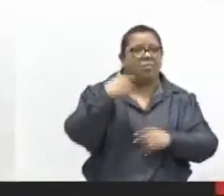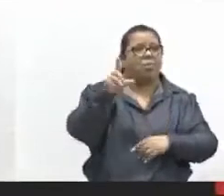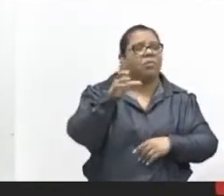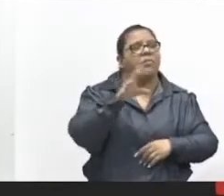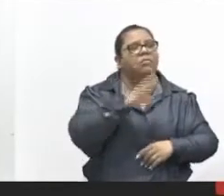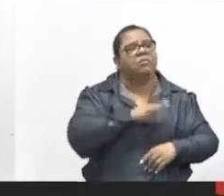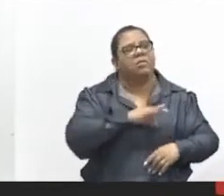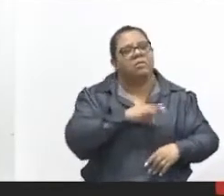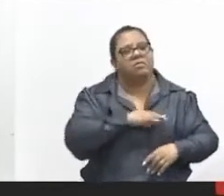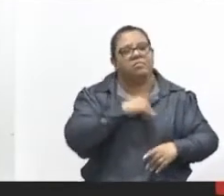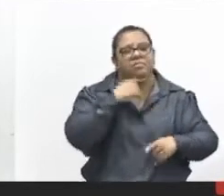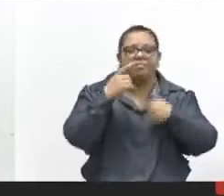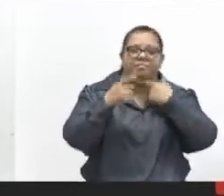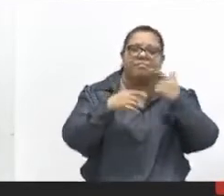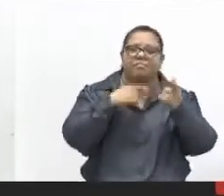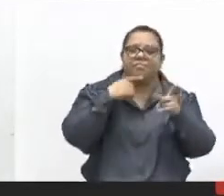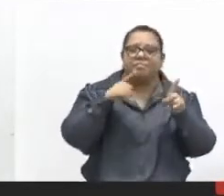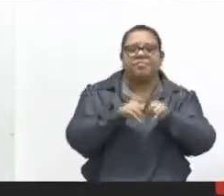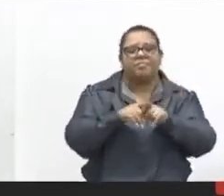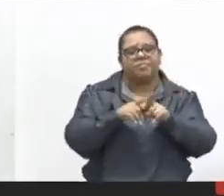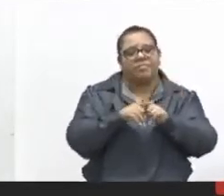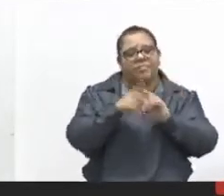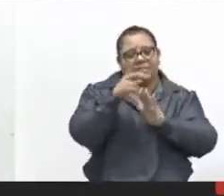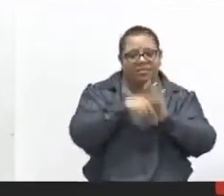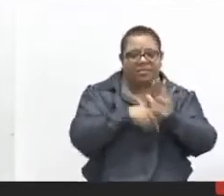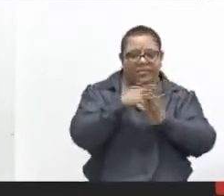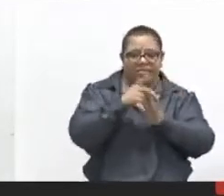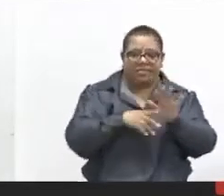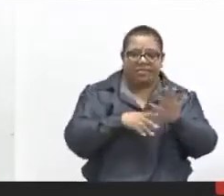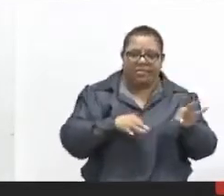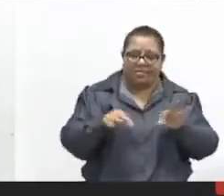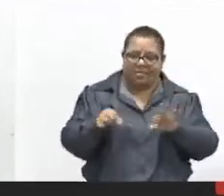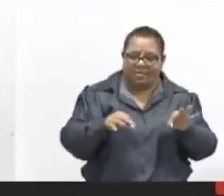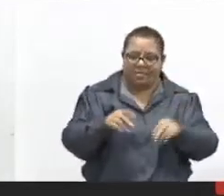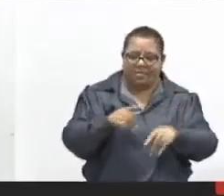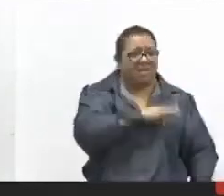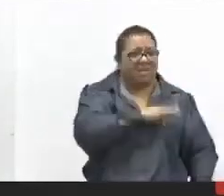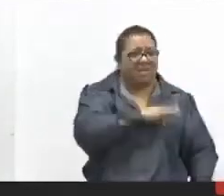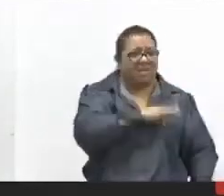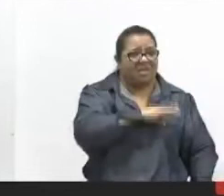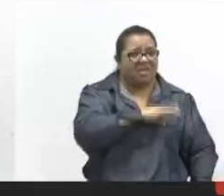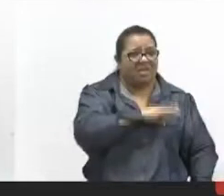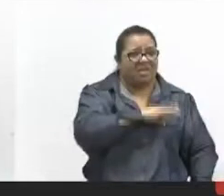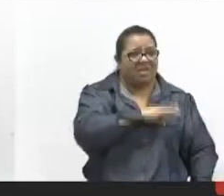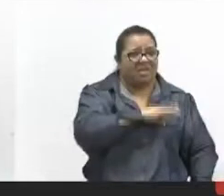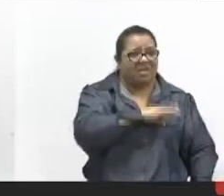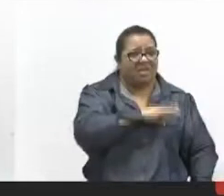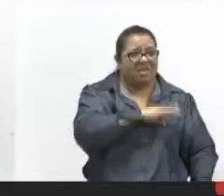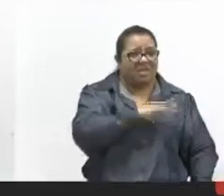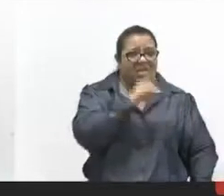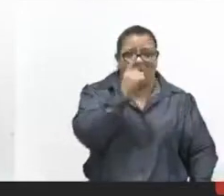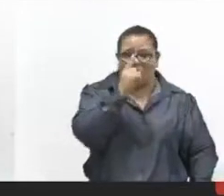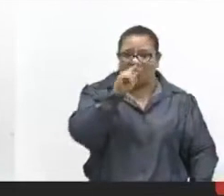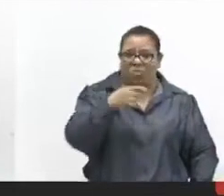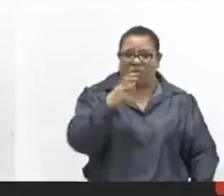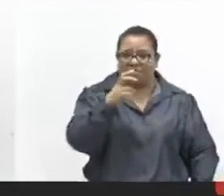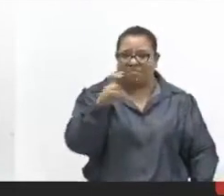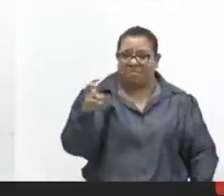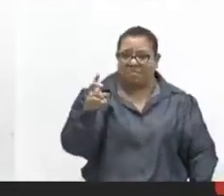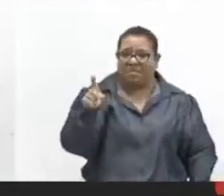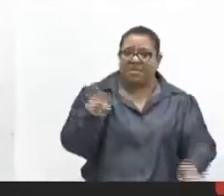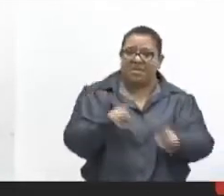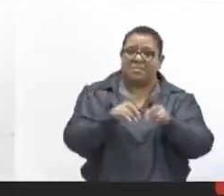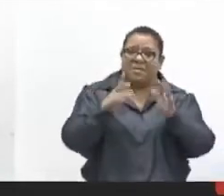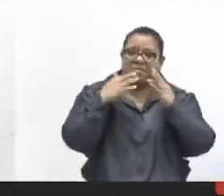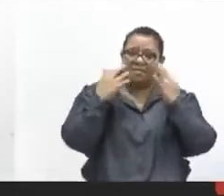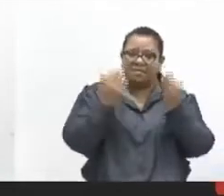paga por programas oficiais de assistência estudantil e ser atendido, ser estudante recebe até um salário mínimo e meio, né? Ou que a sua família